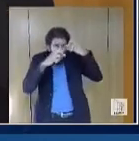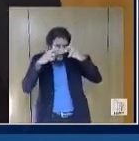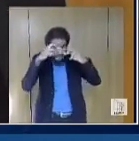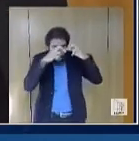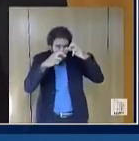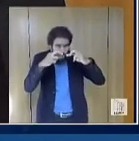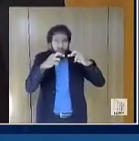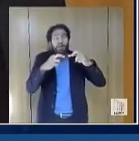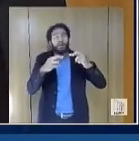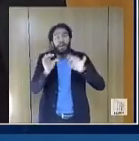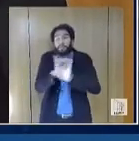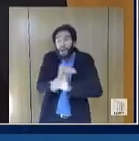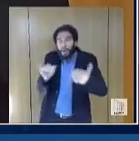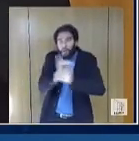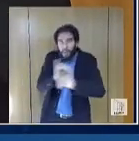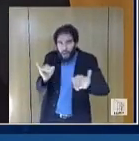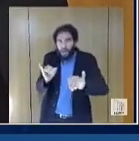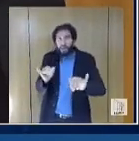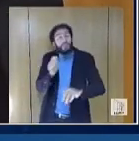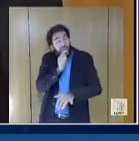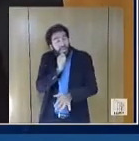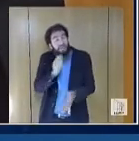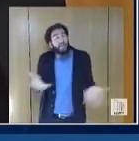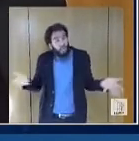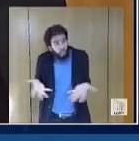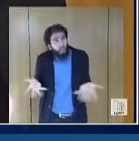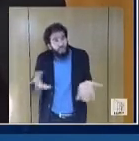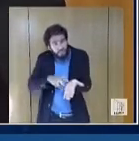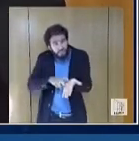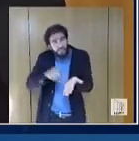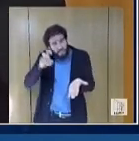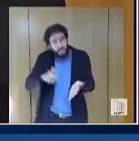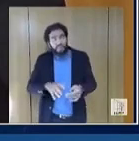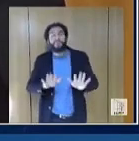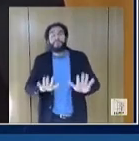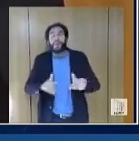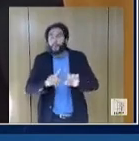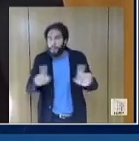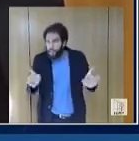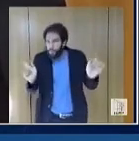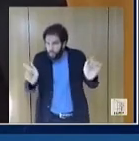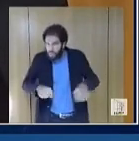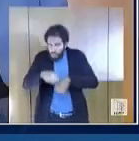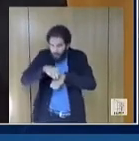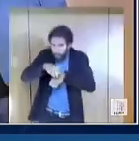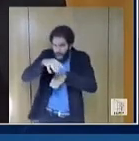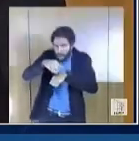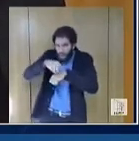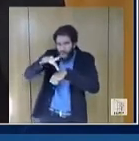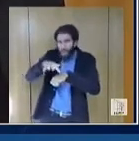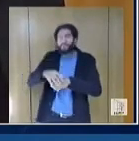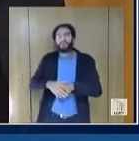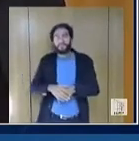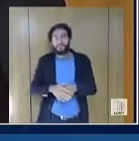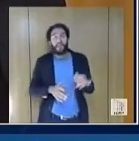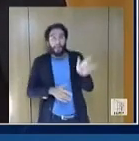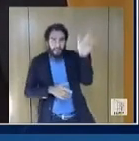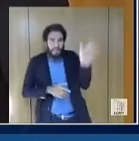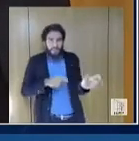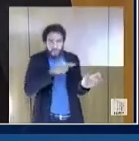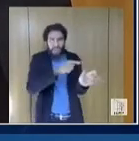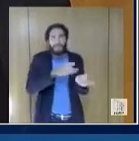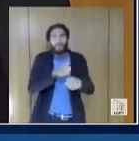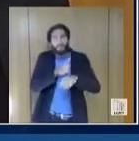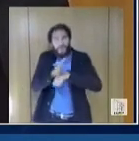eles dois se dirigem para o centro do Rio de Janeiro, 14 de março, à noite, para aí então cometer o crime. Acho que esse é um primeiro